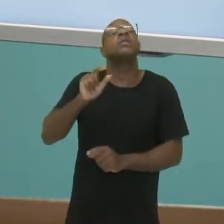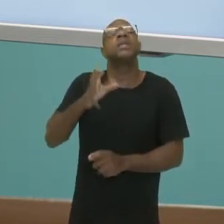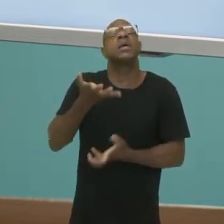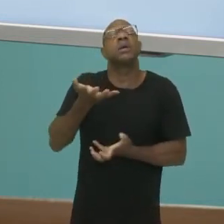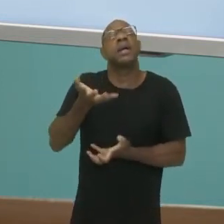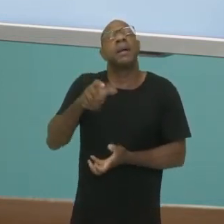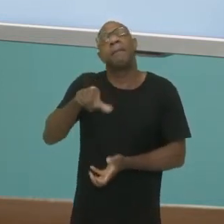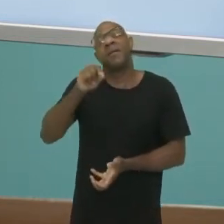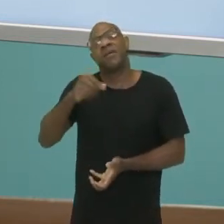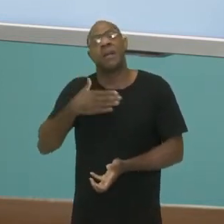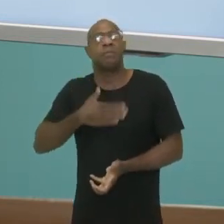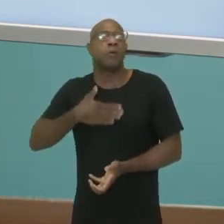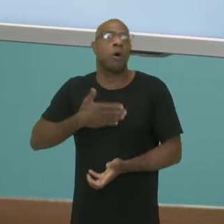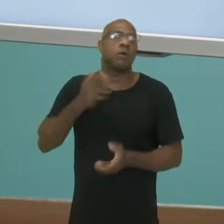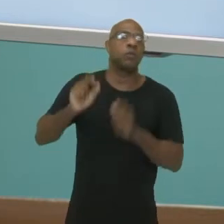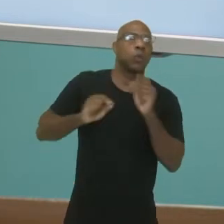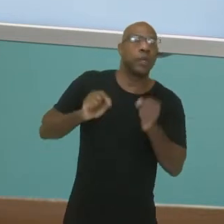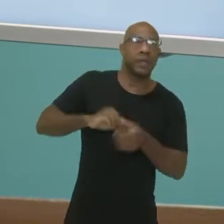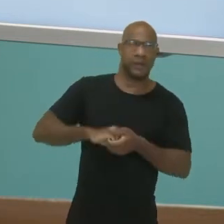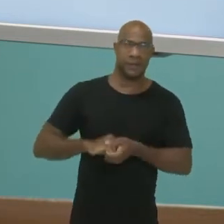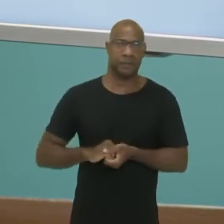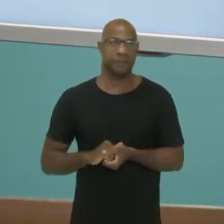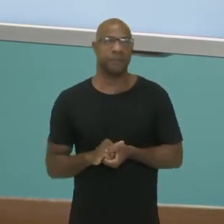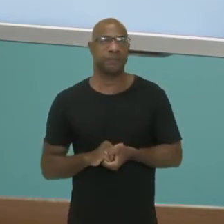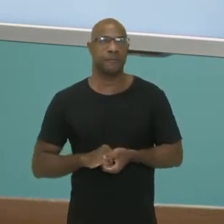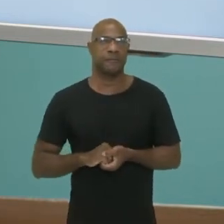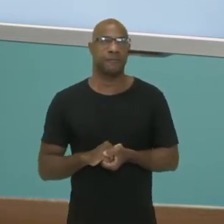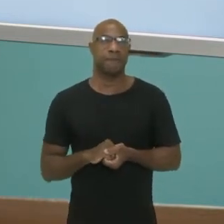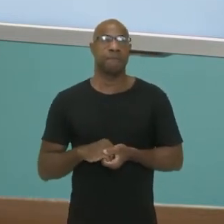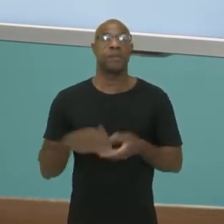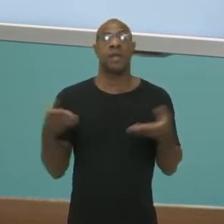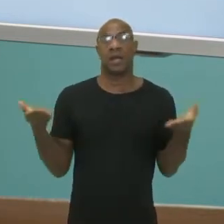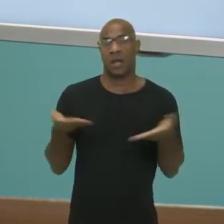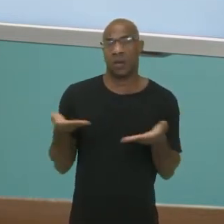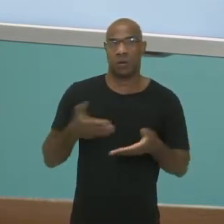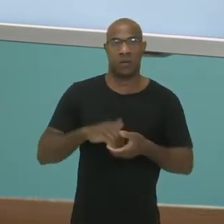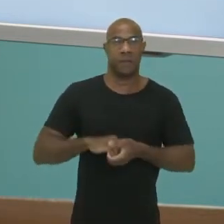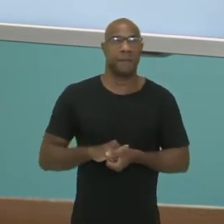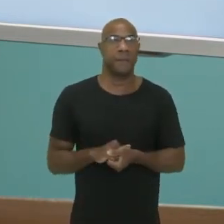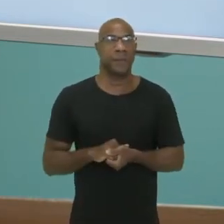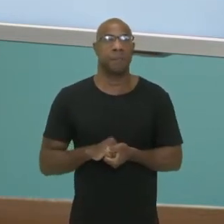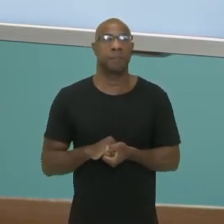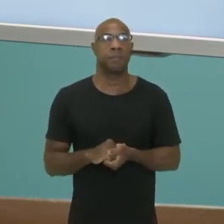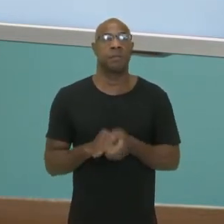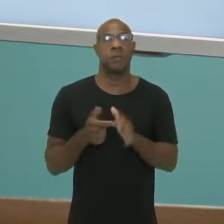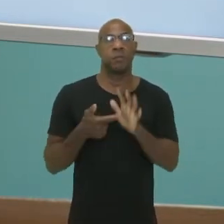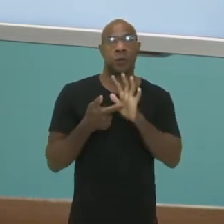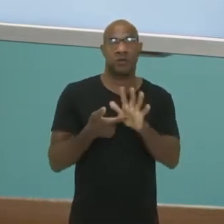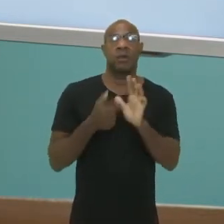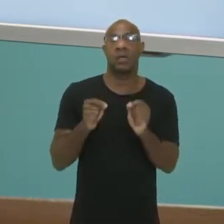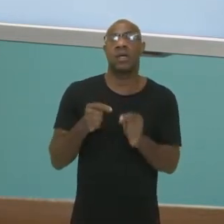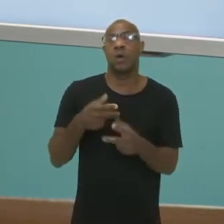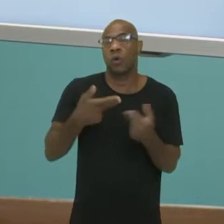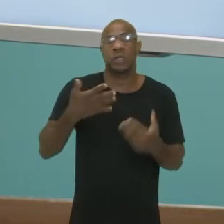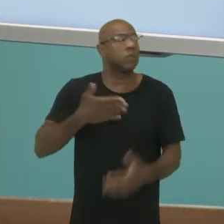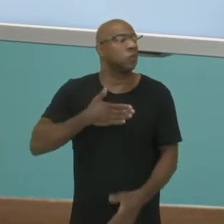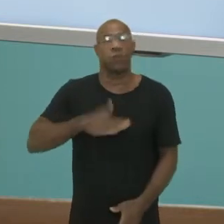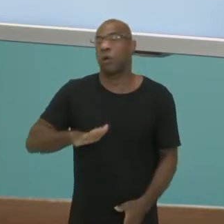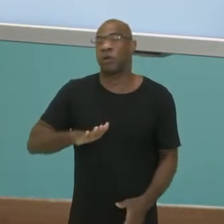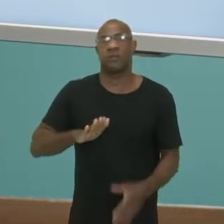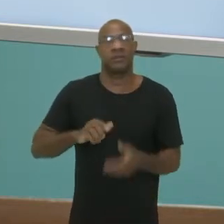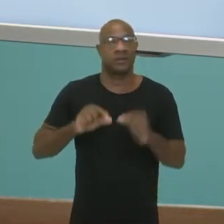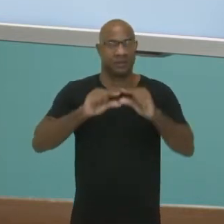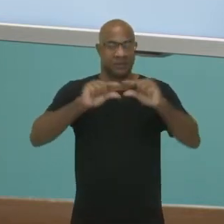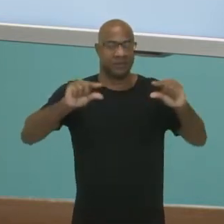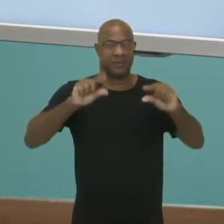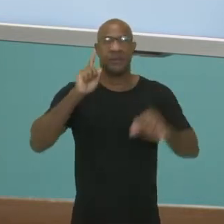a mim também, a mim sim. Agora, expressar desgustos. A mim me gusta